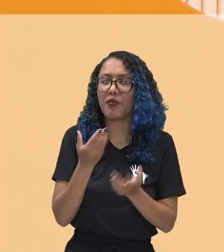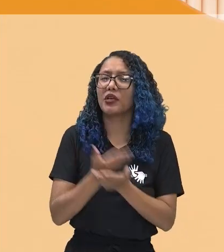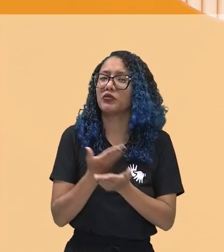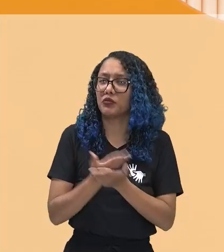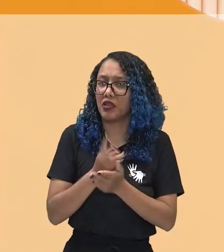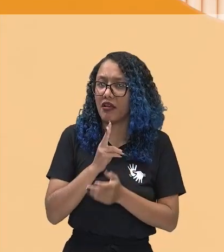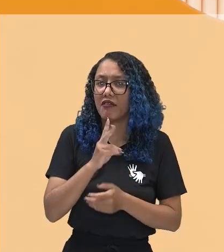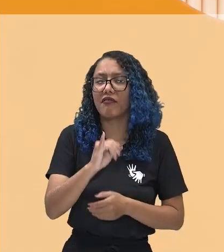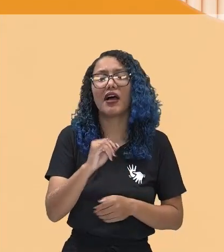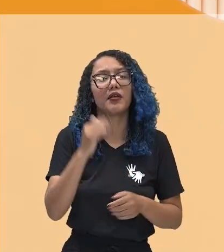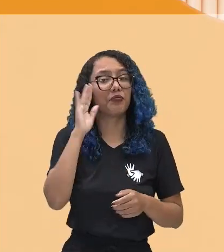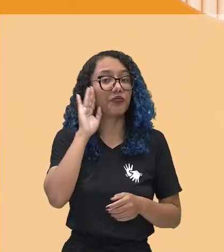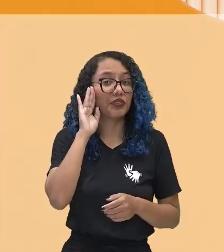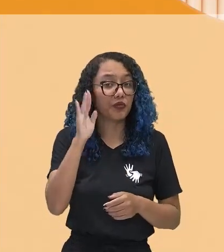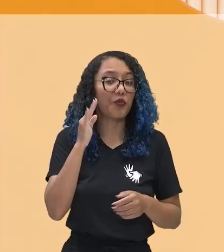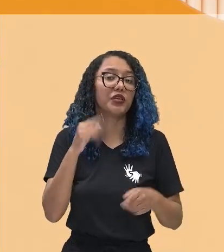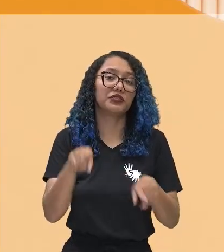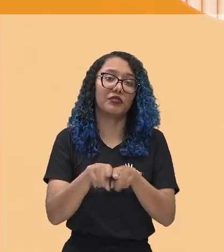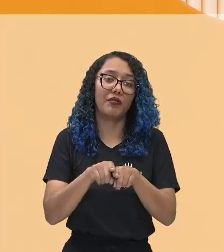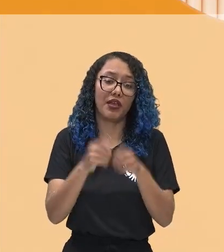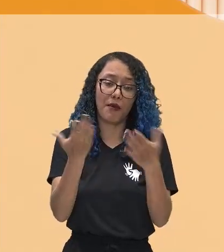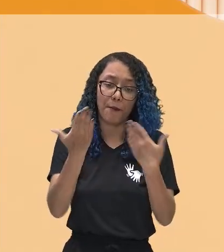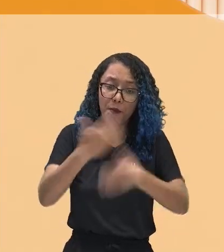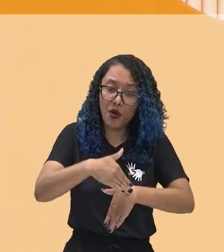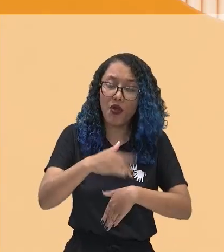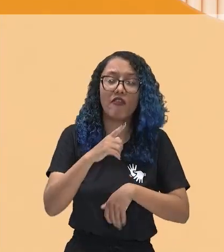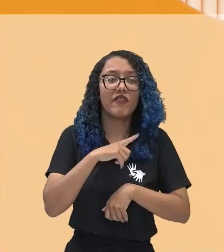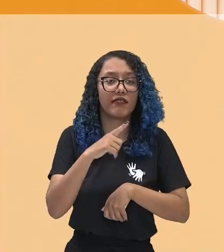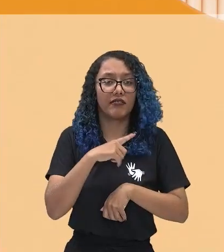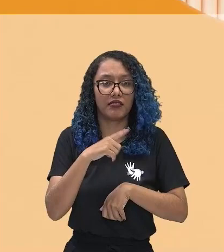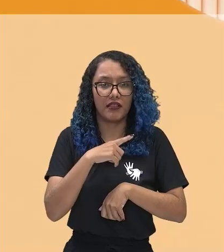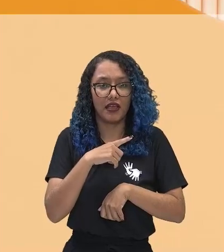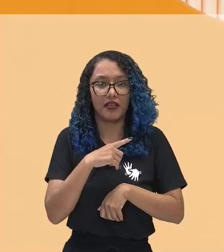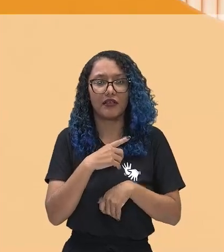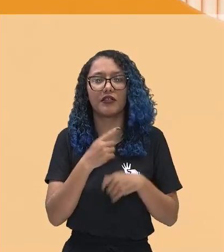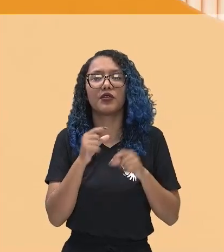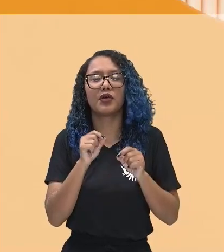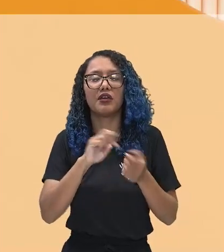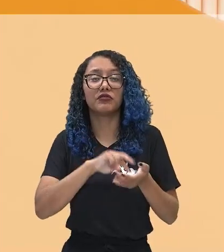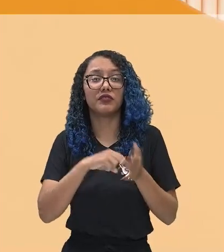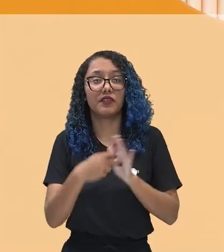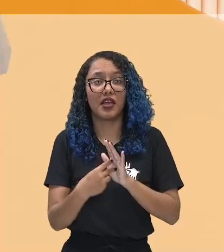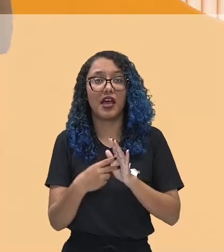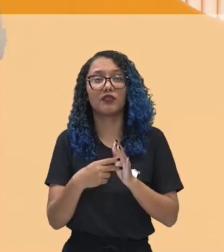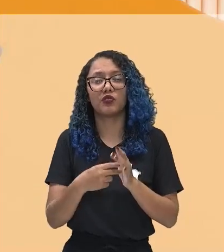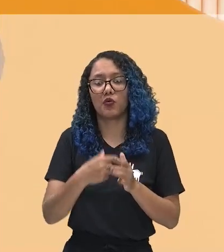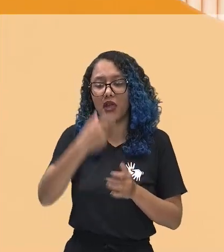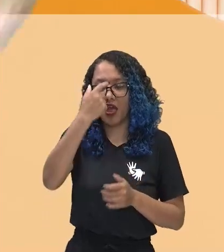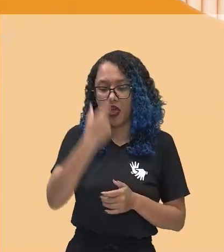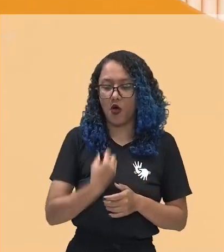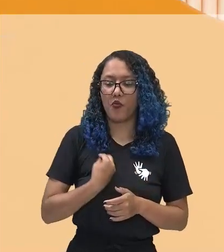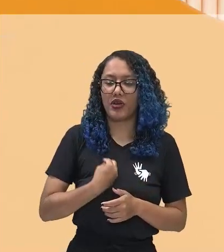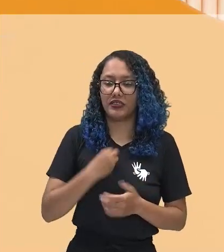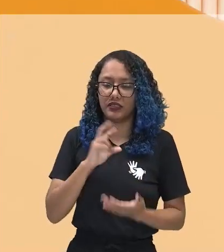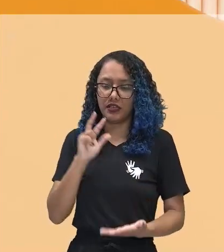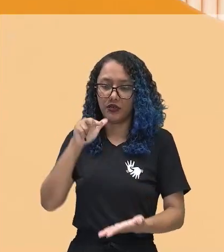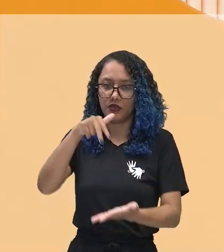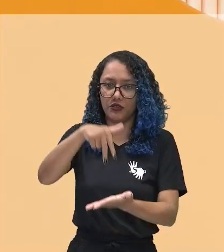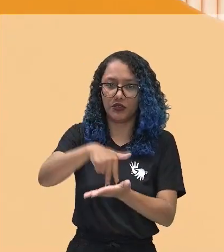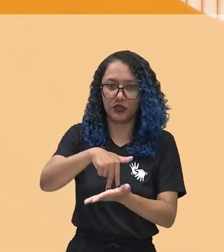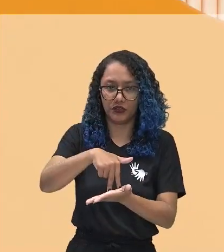avaliações. A ideia desse ser aí, tá? Ou seja, eu estou presente, eu não sou